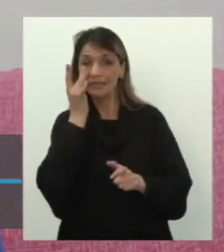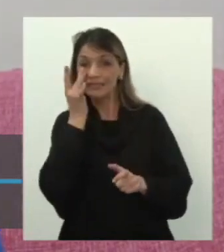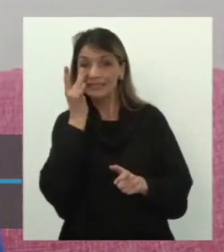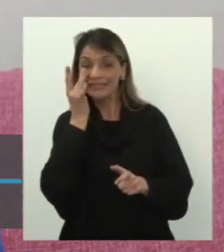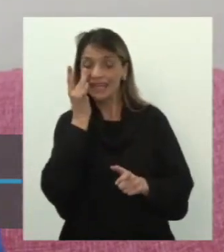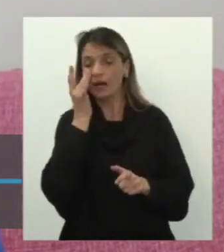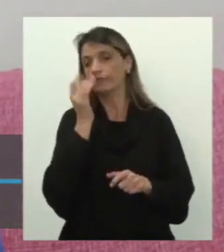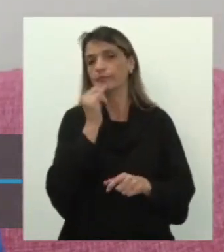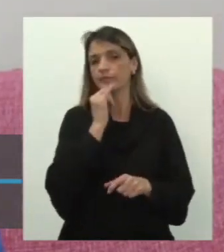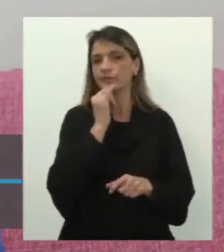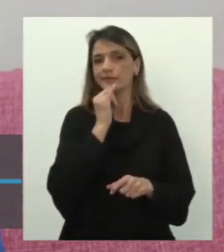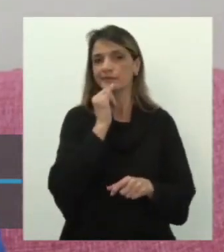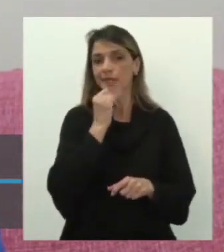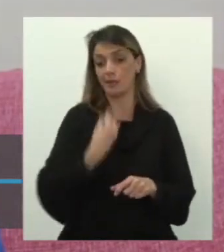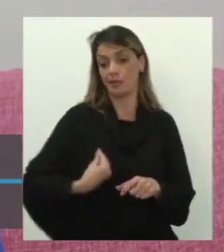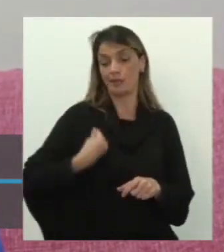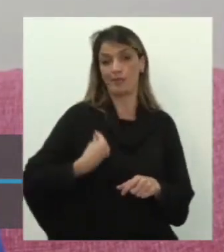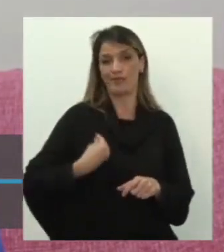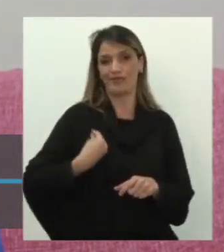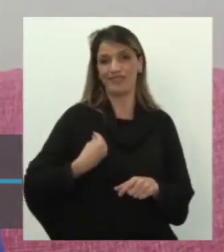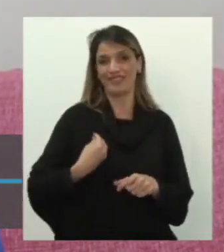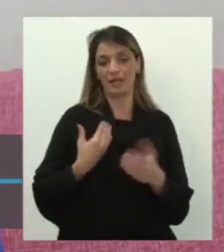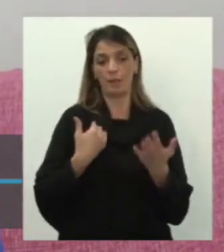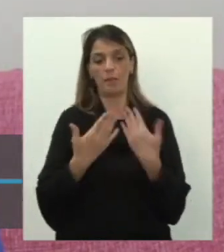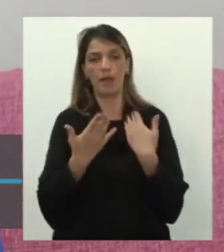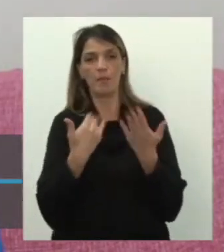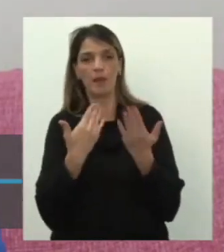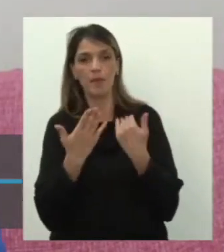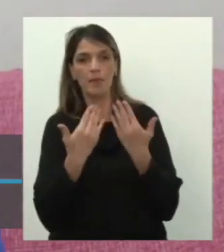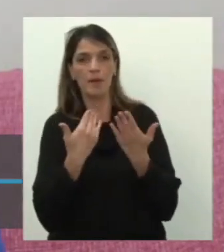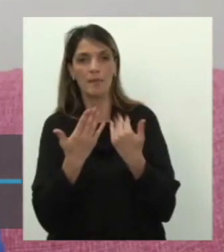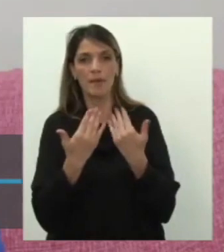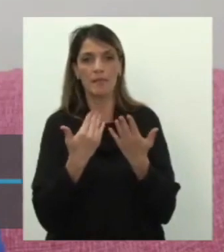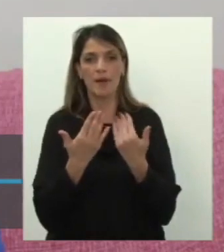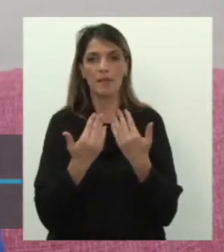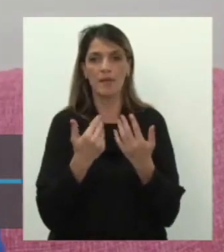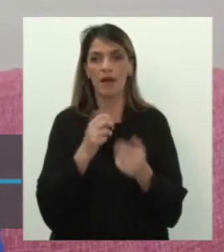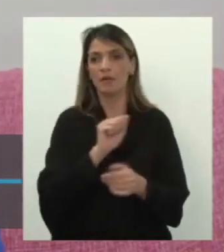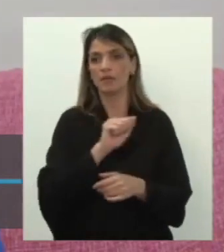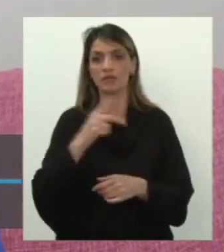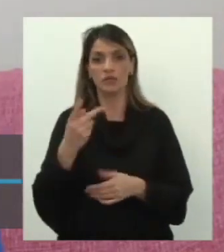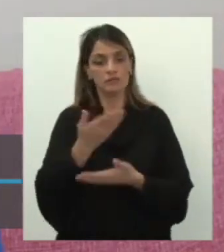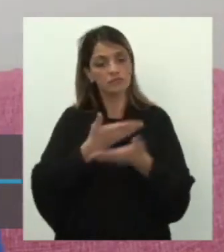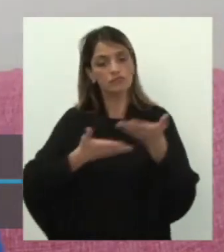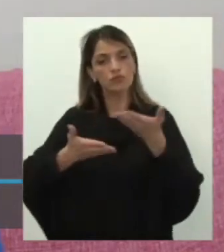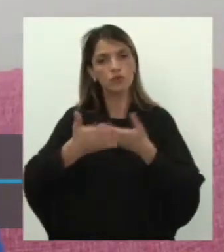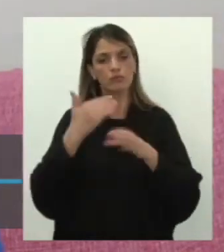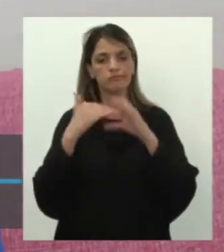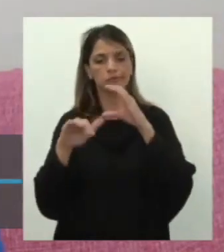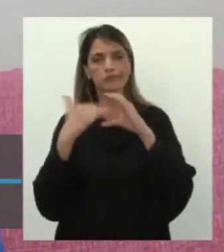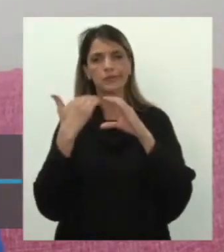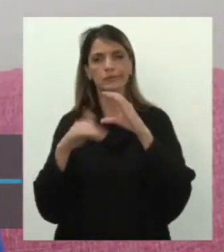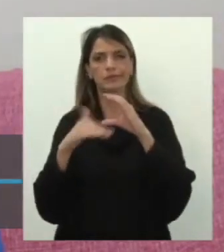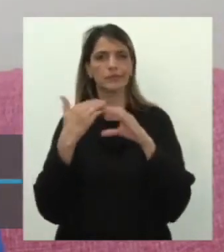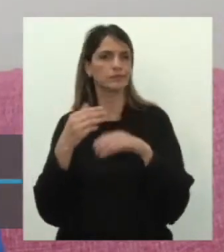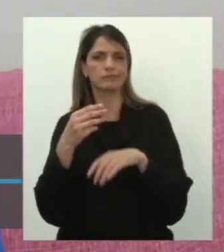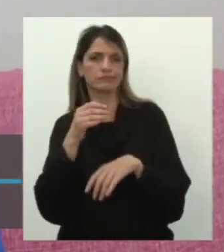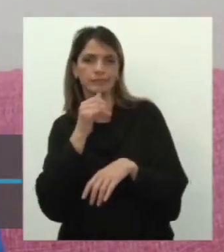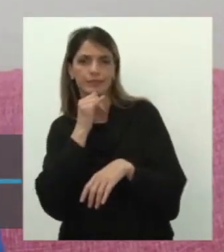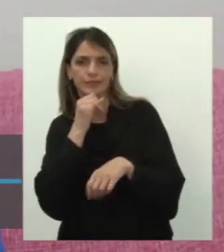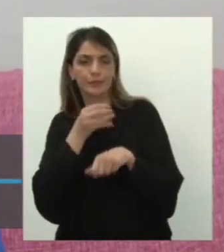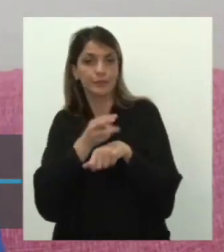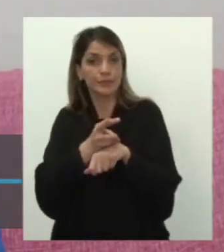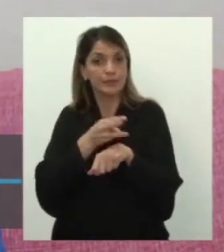as transmissões ao vivo, bate-papo utilizando aplicativos de troca de mensagens como